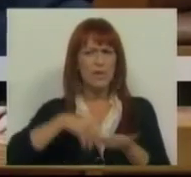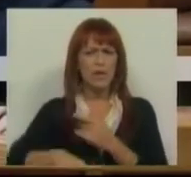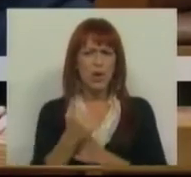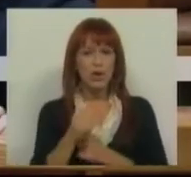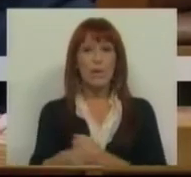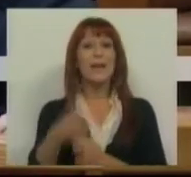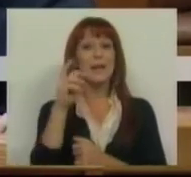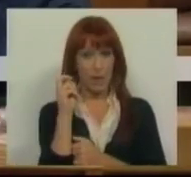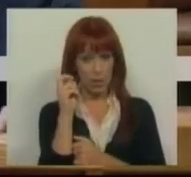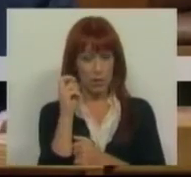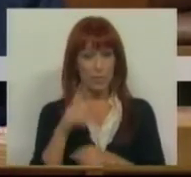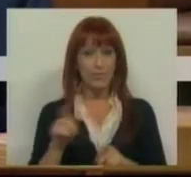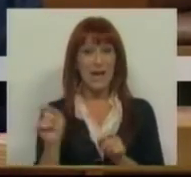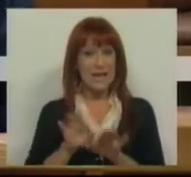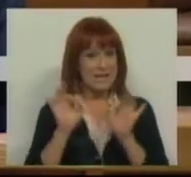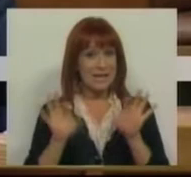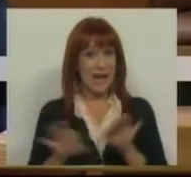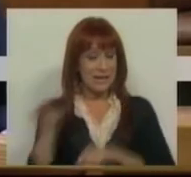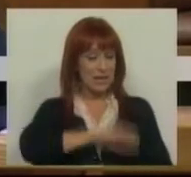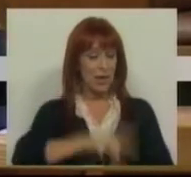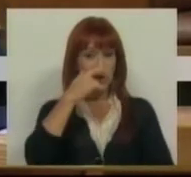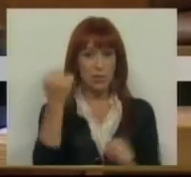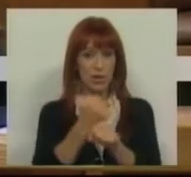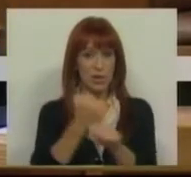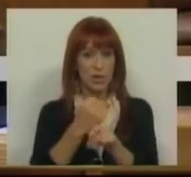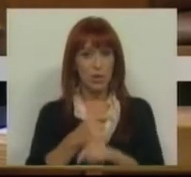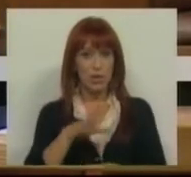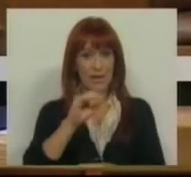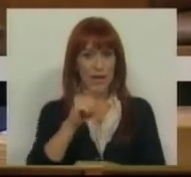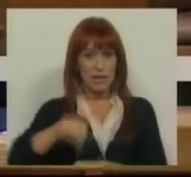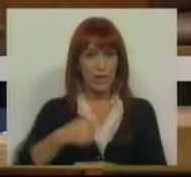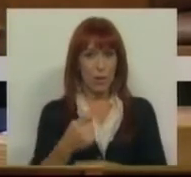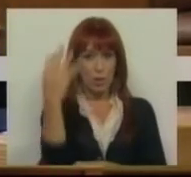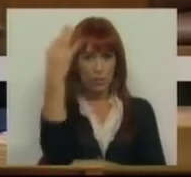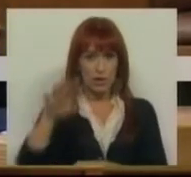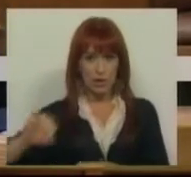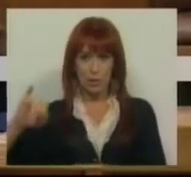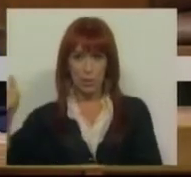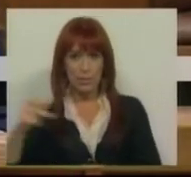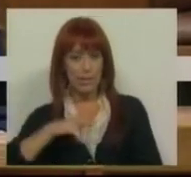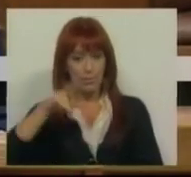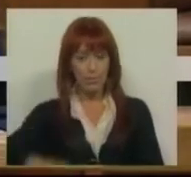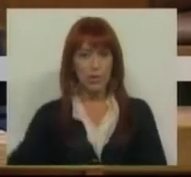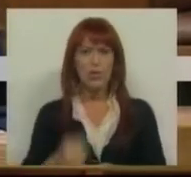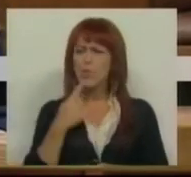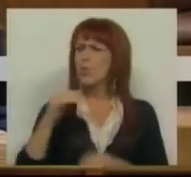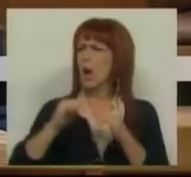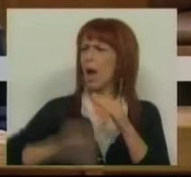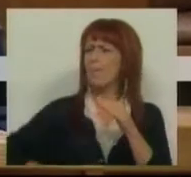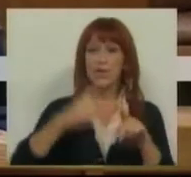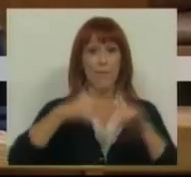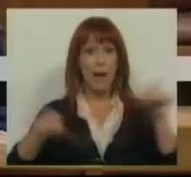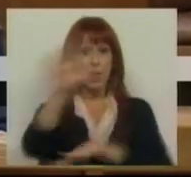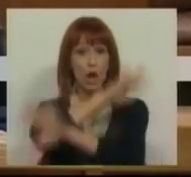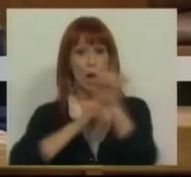em 2013. O mesmo nos salários dos funcionários, 10,1% do produto em Portugal, muito abaixo da